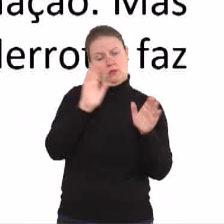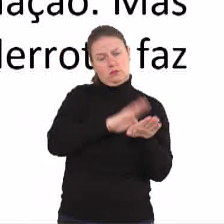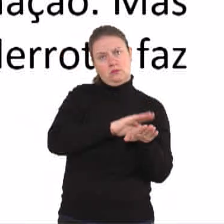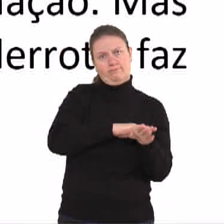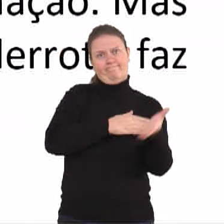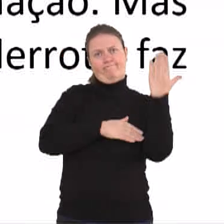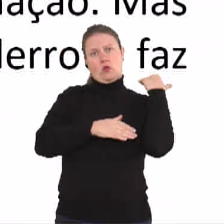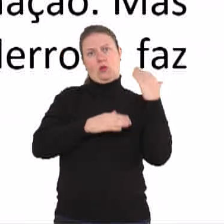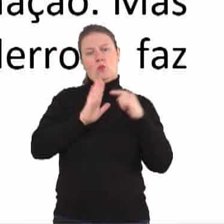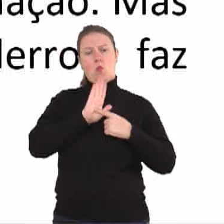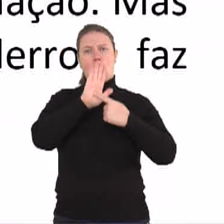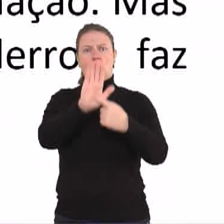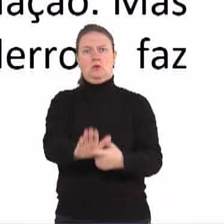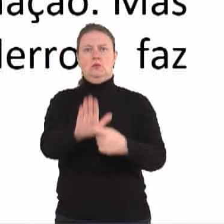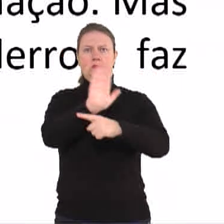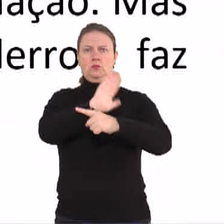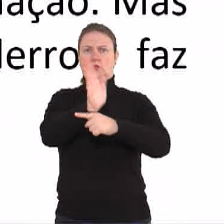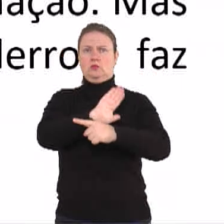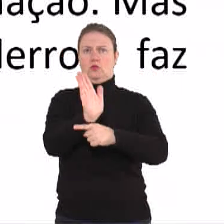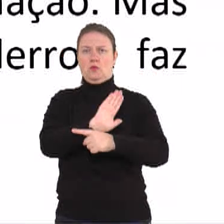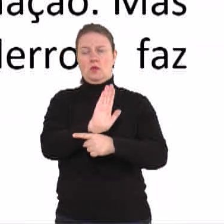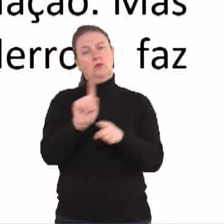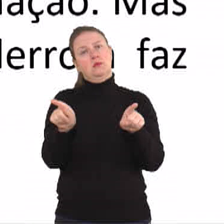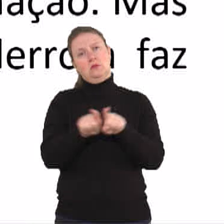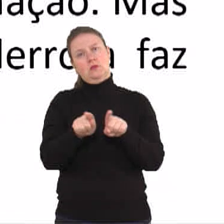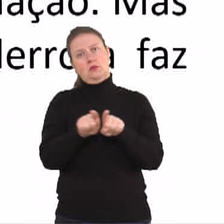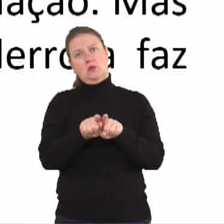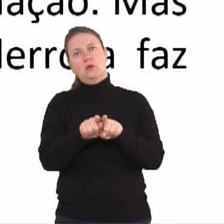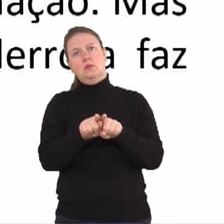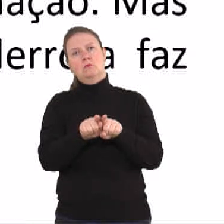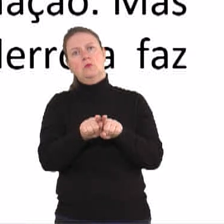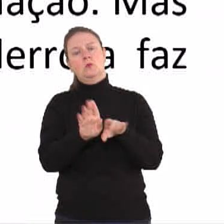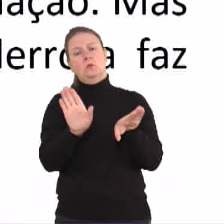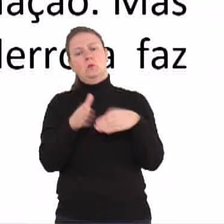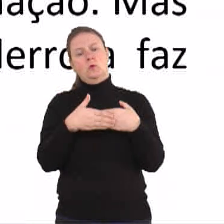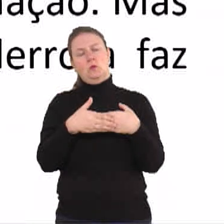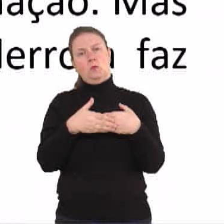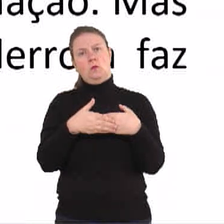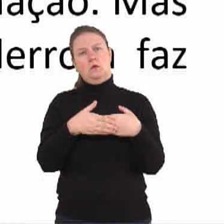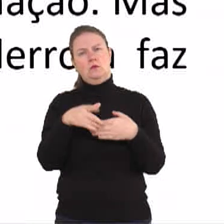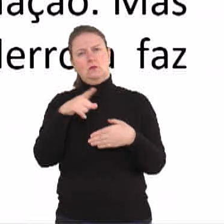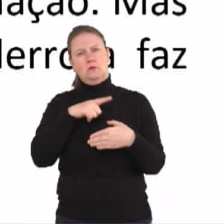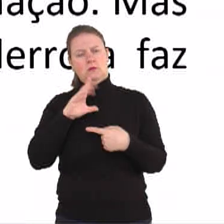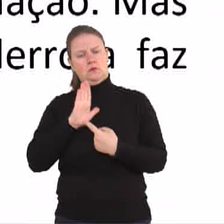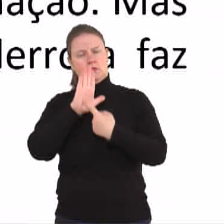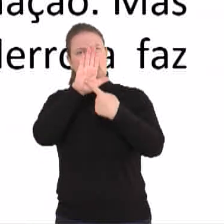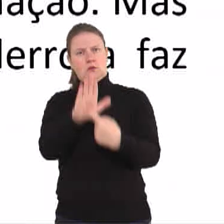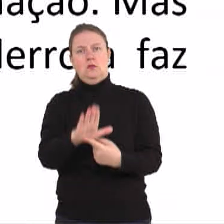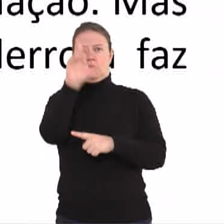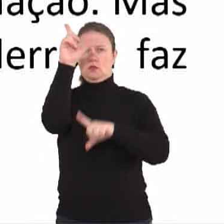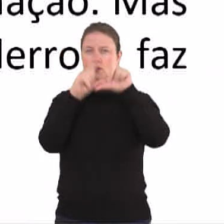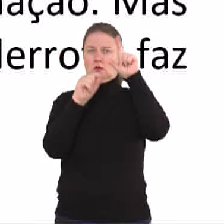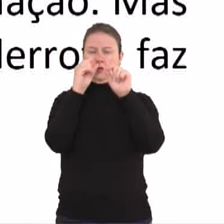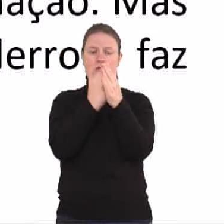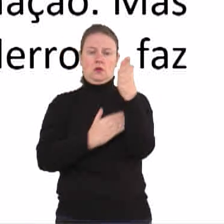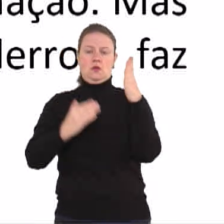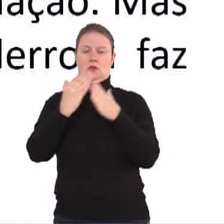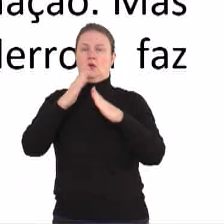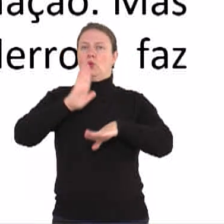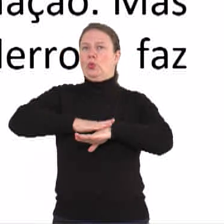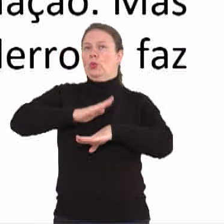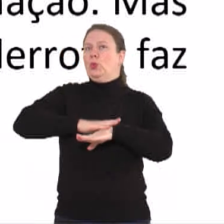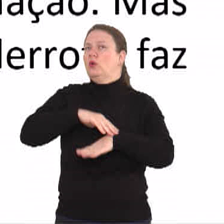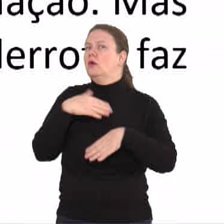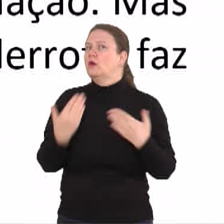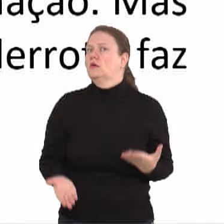de forma aberta quanto velada. O maior destaque de Estrelas Além do Tempo é não definir